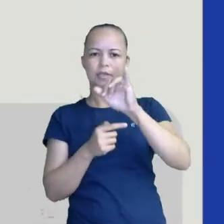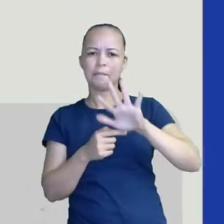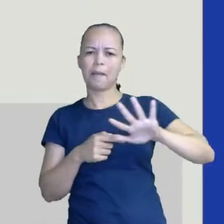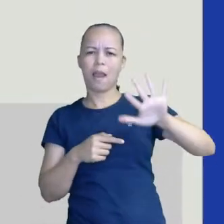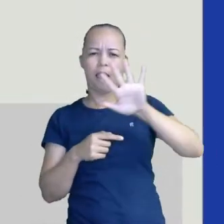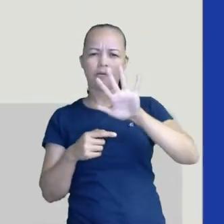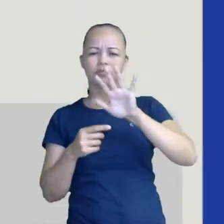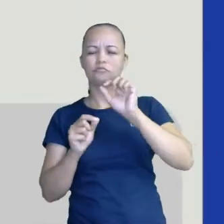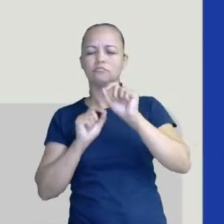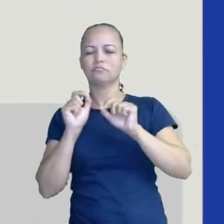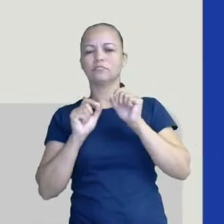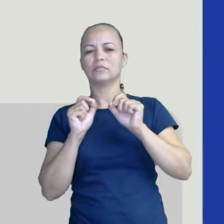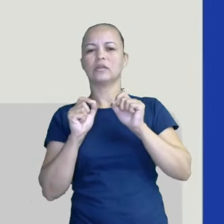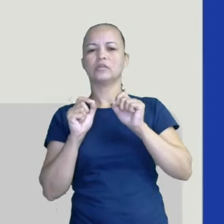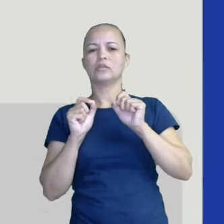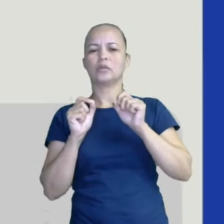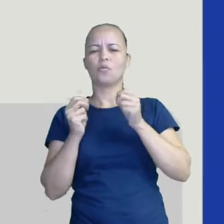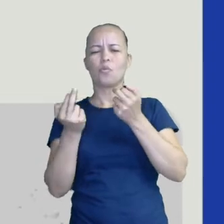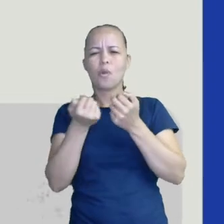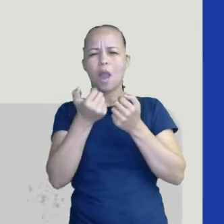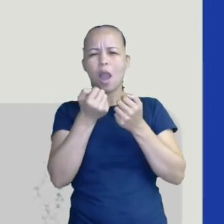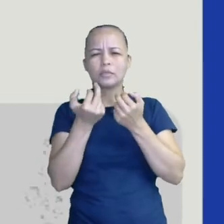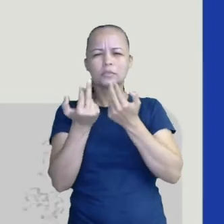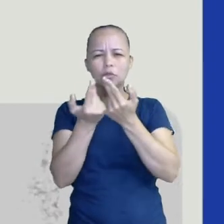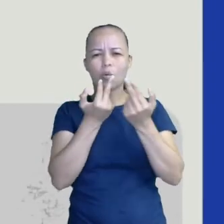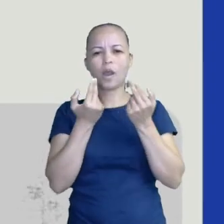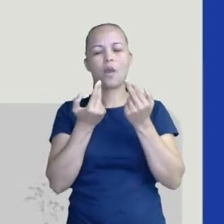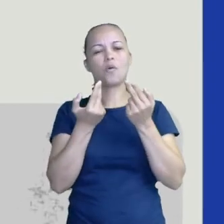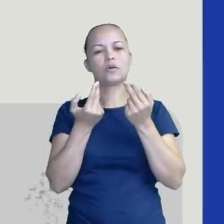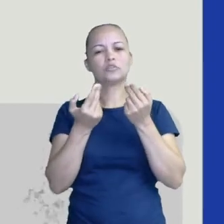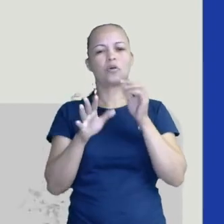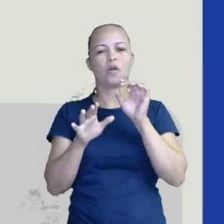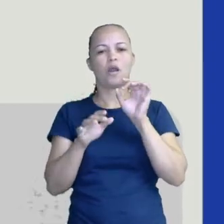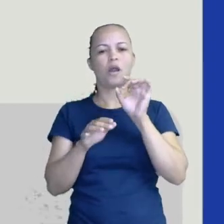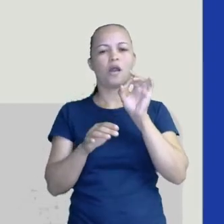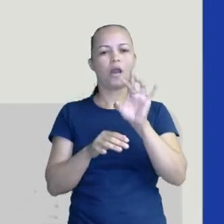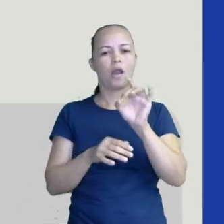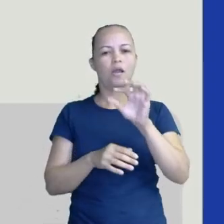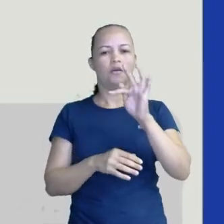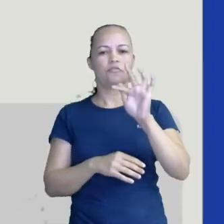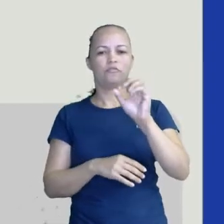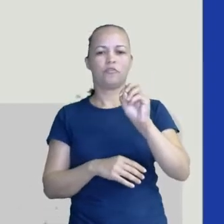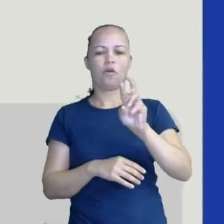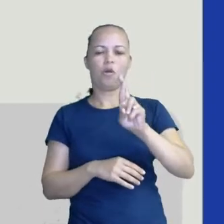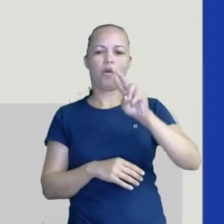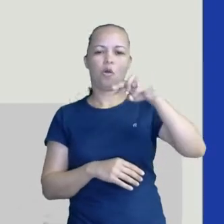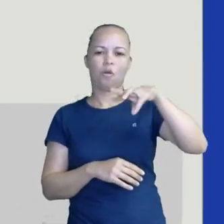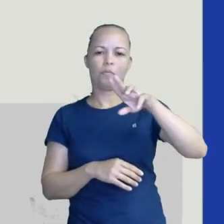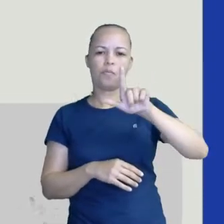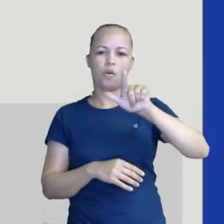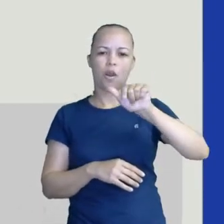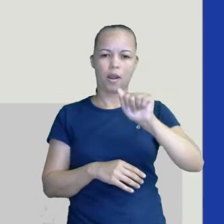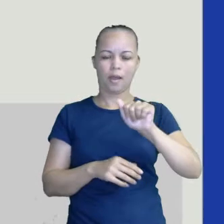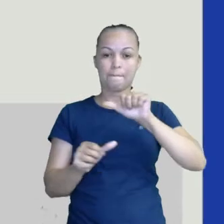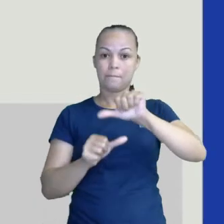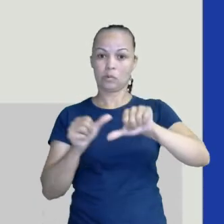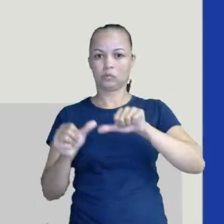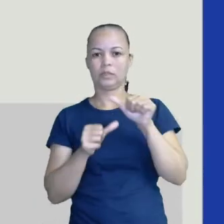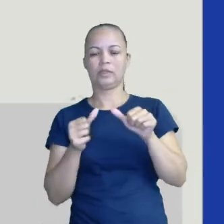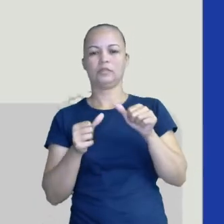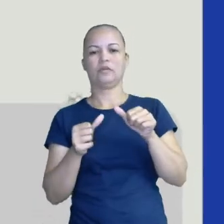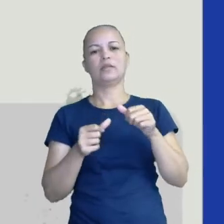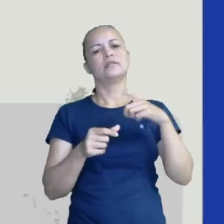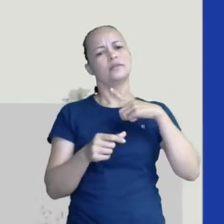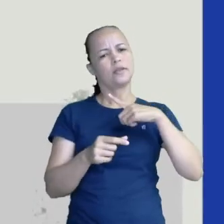quase iguais da sua muda né a fórmula mas vai ter a multiplicação